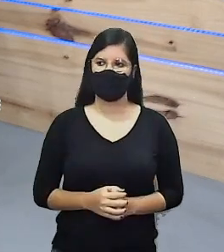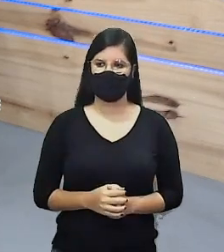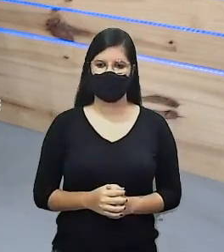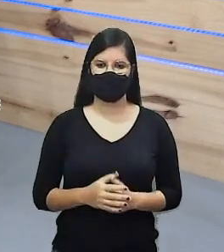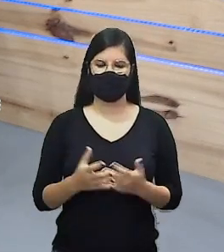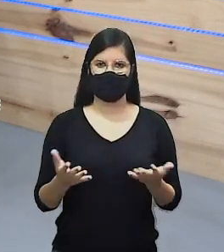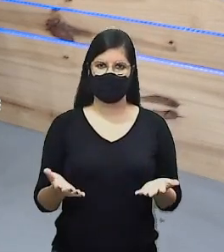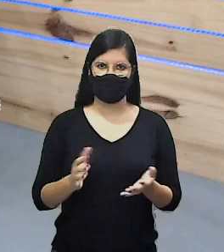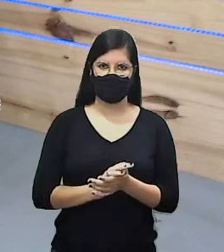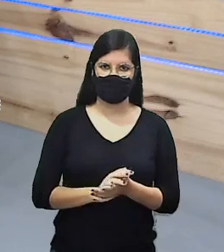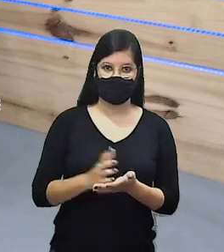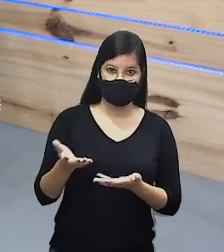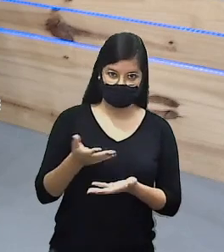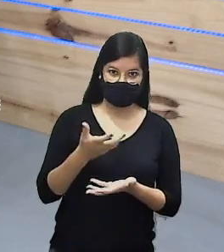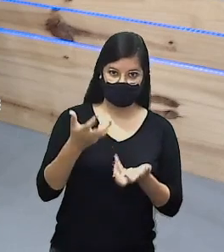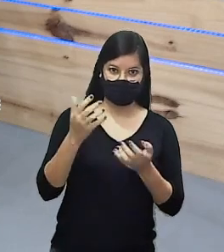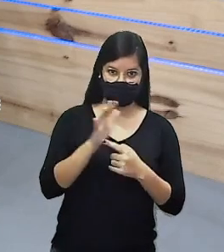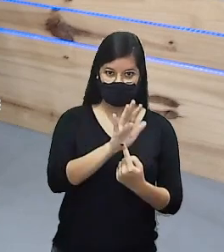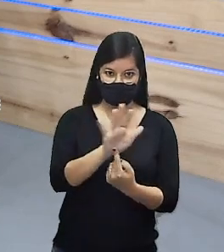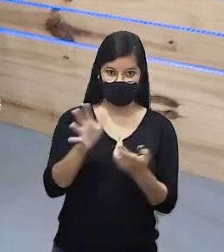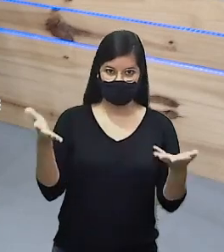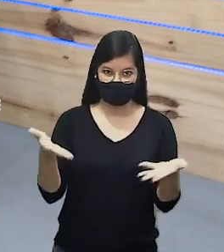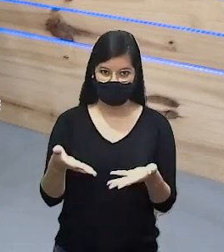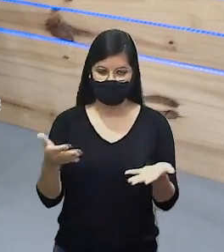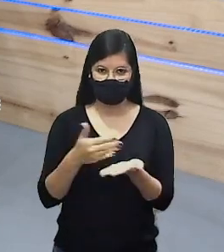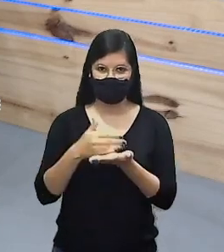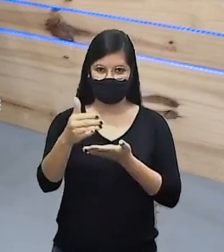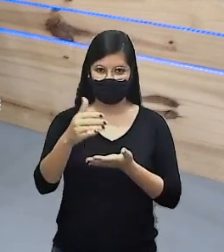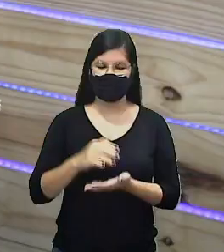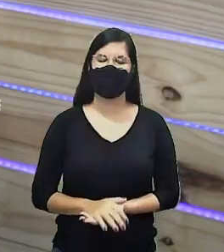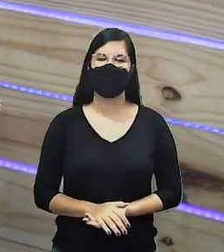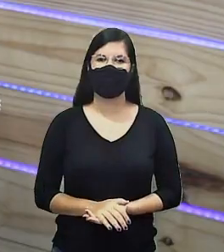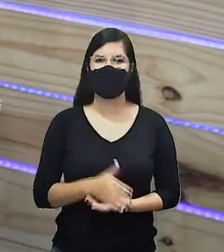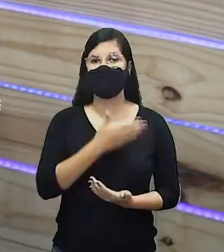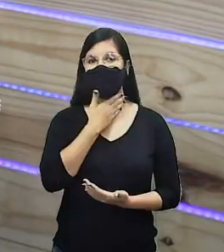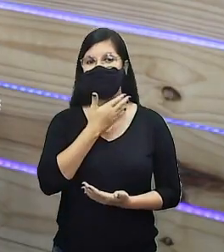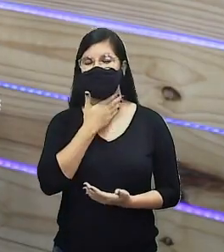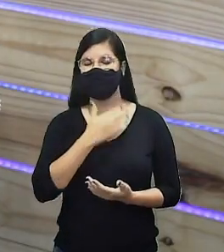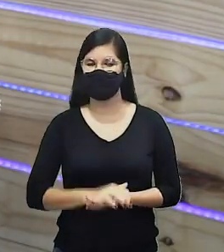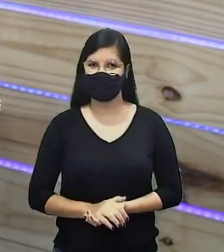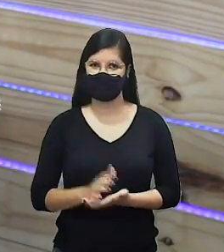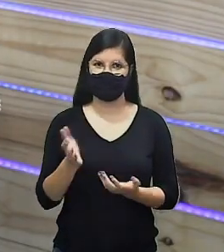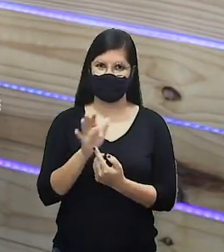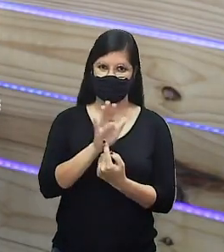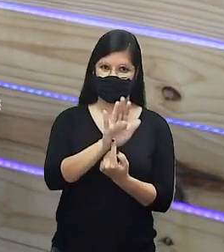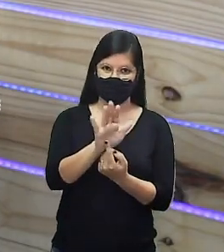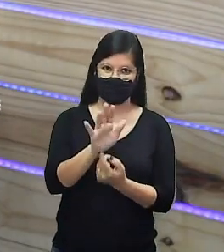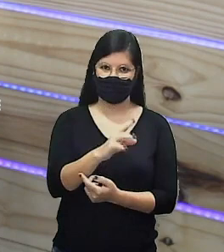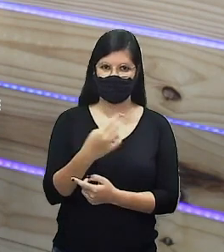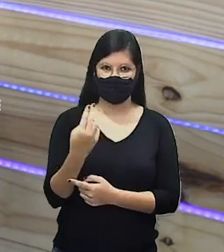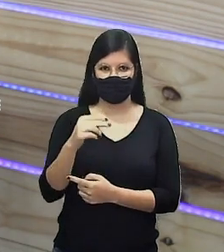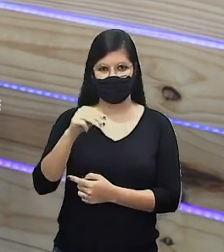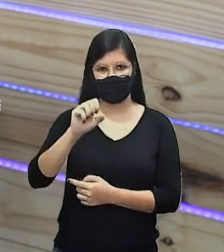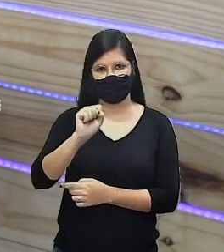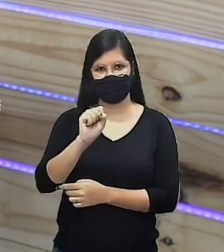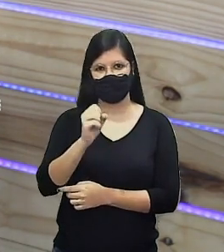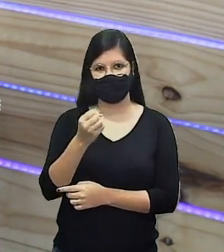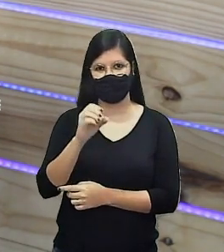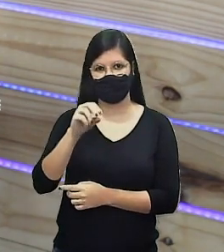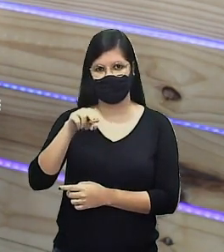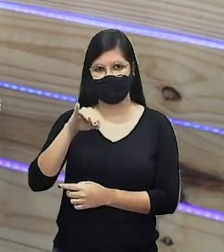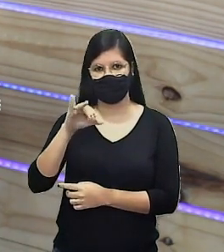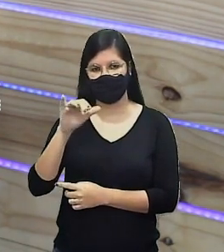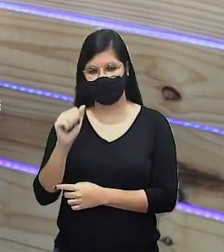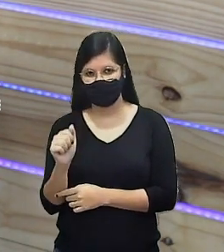aí eu não sei, Sônia, você já quer se apresentar para a Vou gente me começar a fazer apresentar. esse bate-papo? Vou me apresentar. Meu nome é Sônia Pádua,